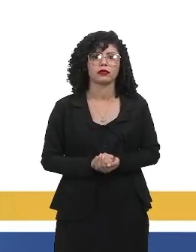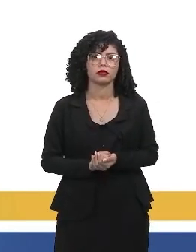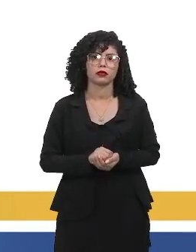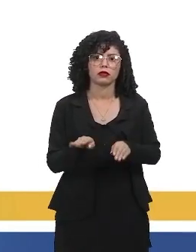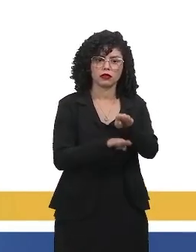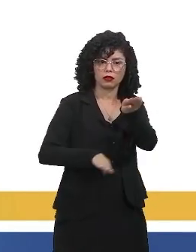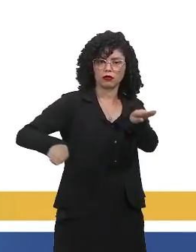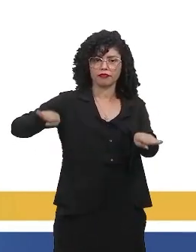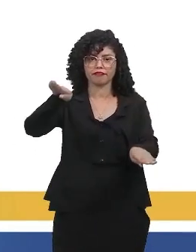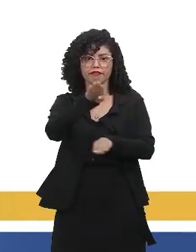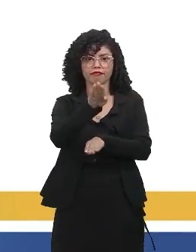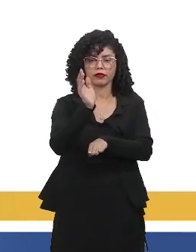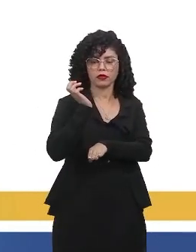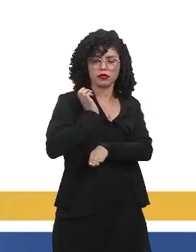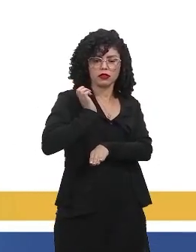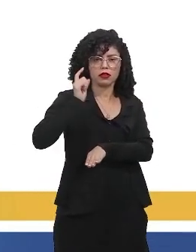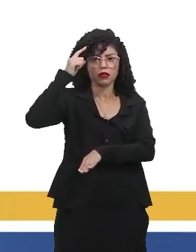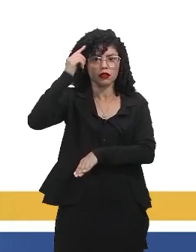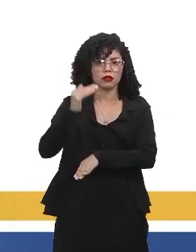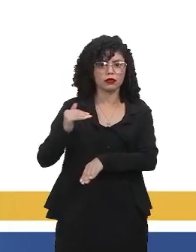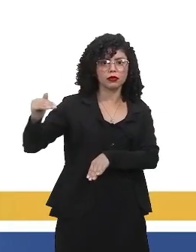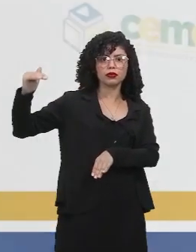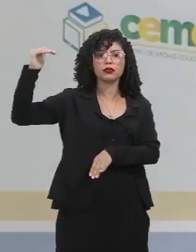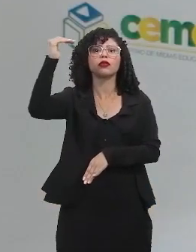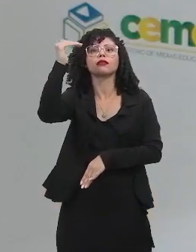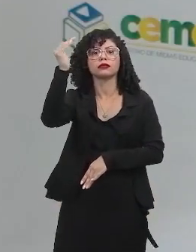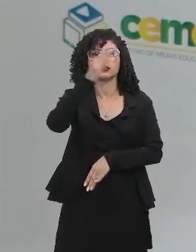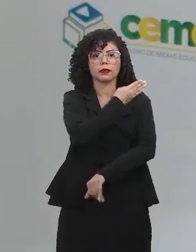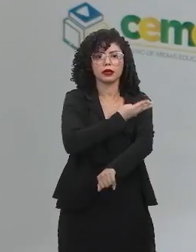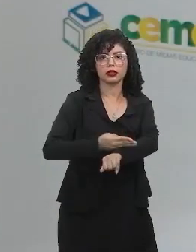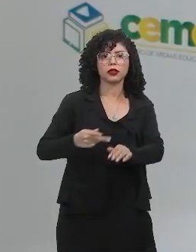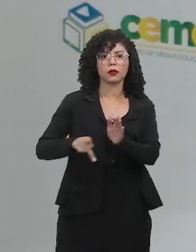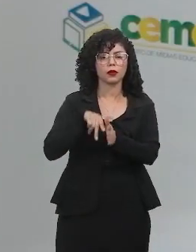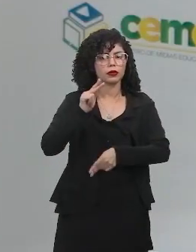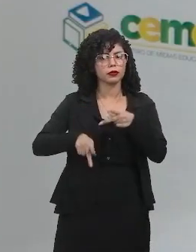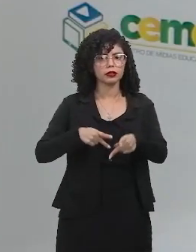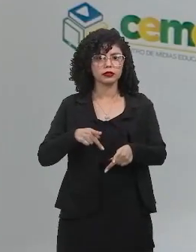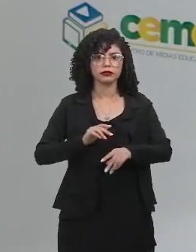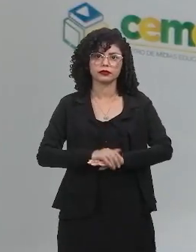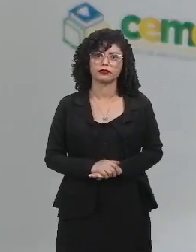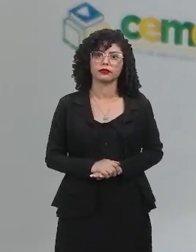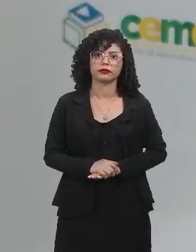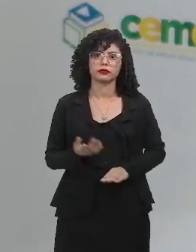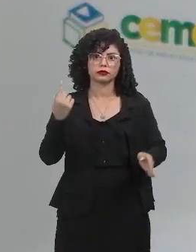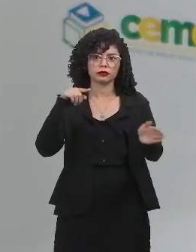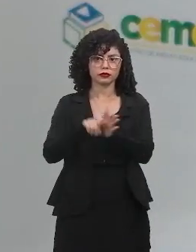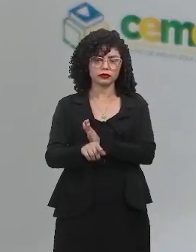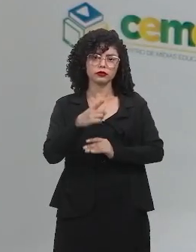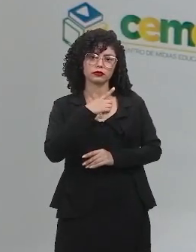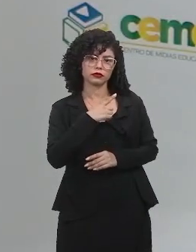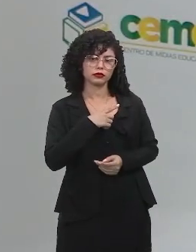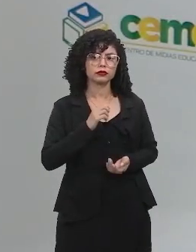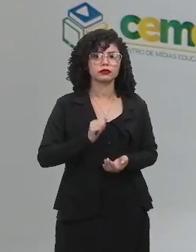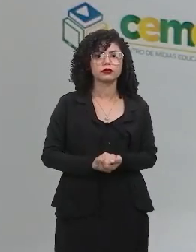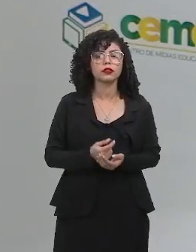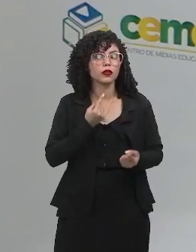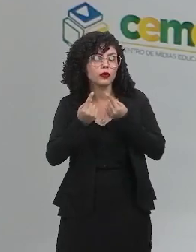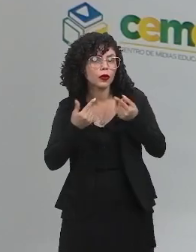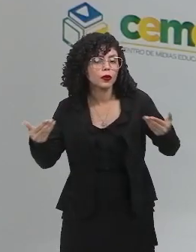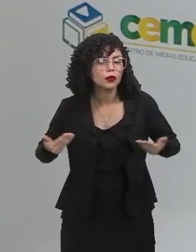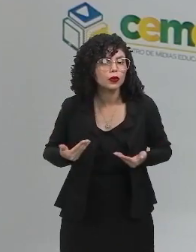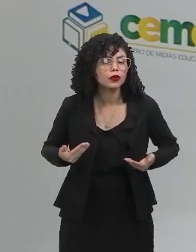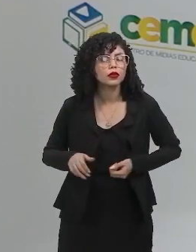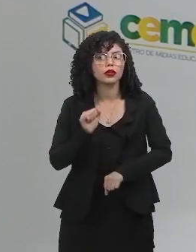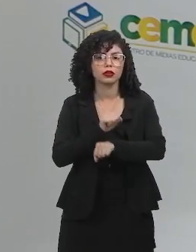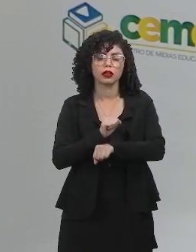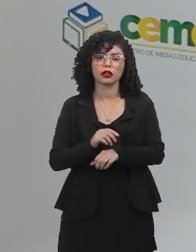elite brasileira, de tentar trazer um embranquecimento da nossa população. Então, essa era a questão que tínhamos para debater hoje.